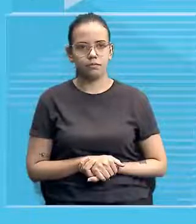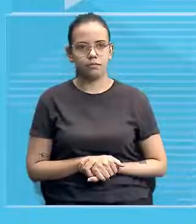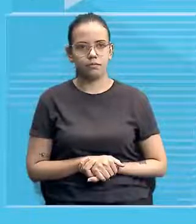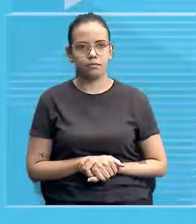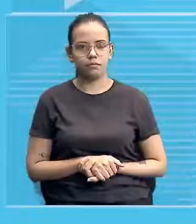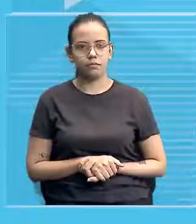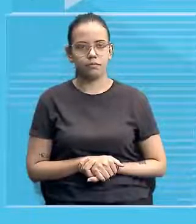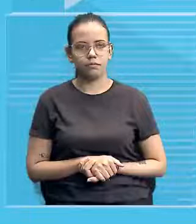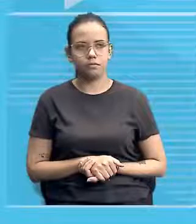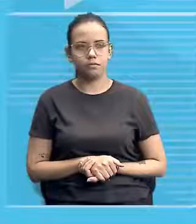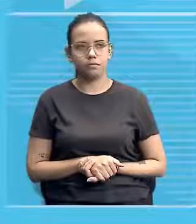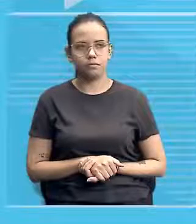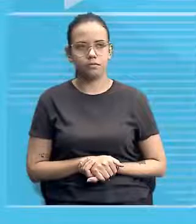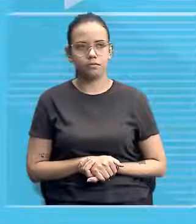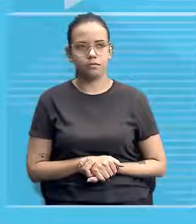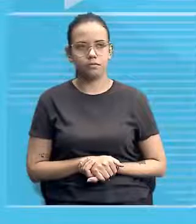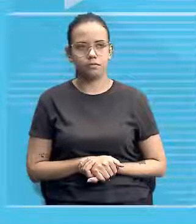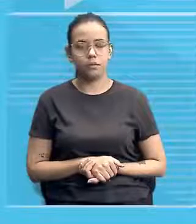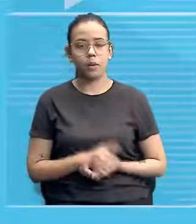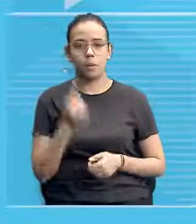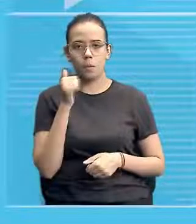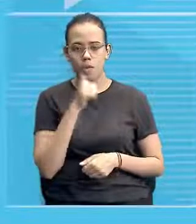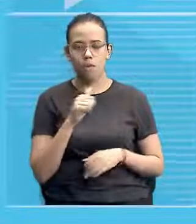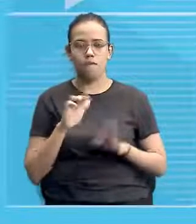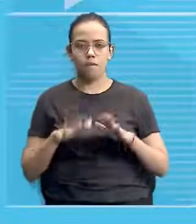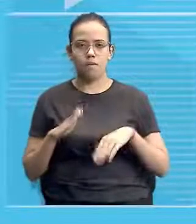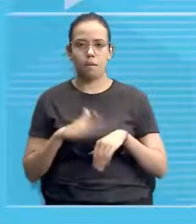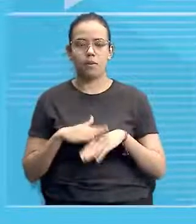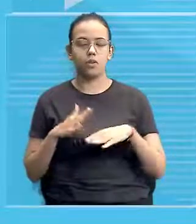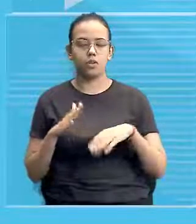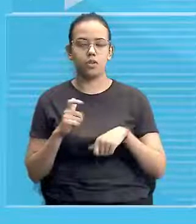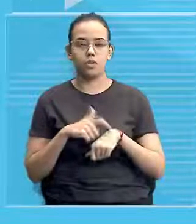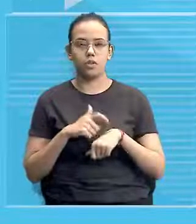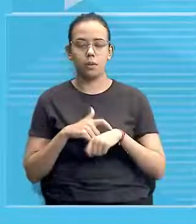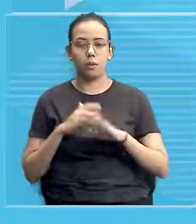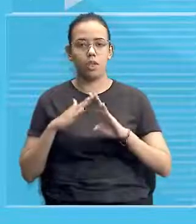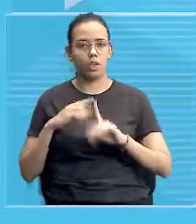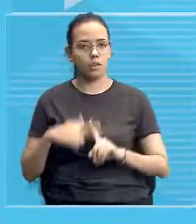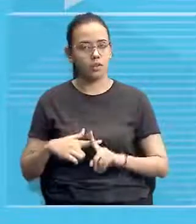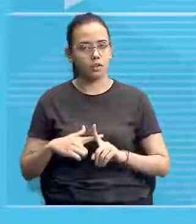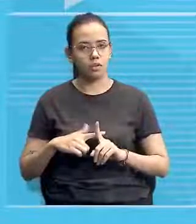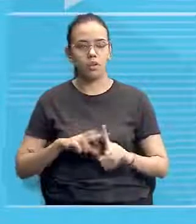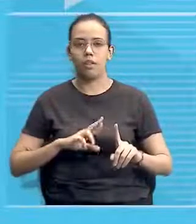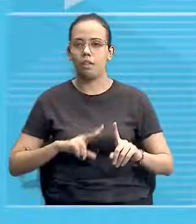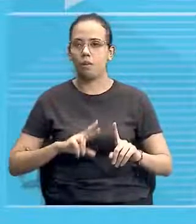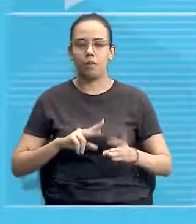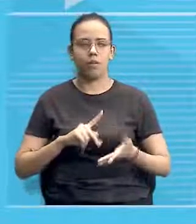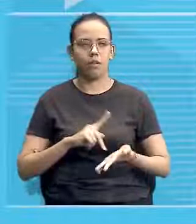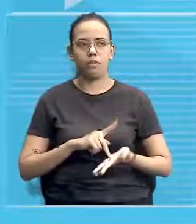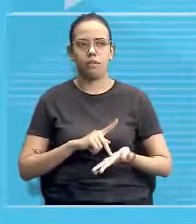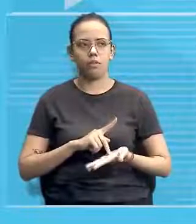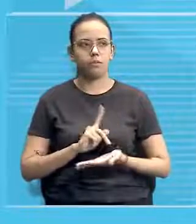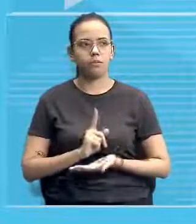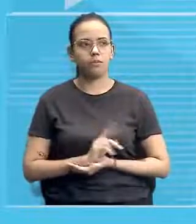do tempo nas igrejas. Não é verdade.